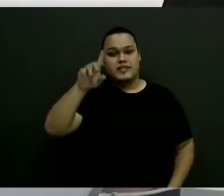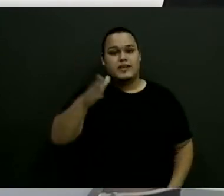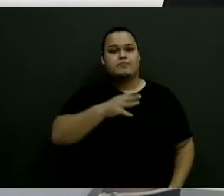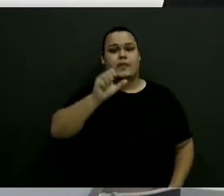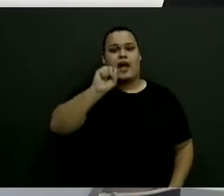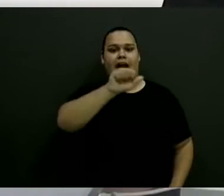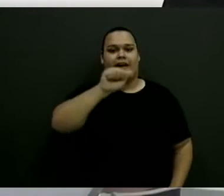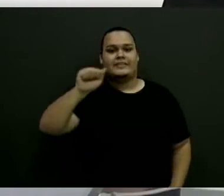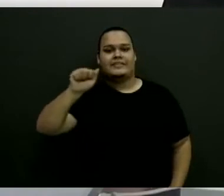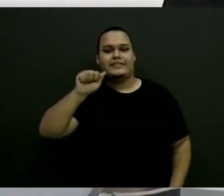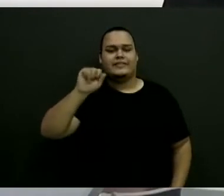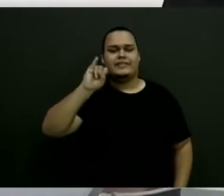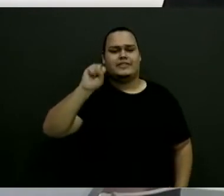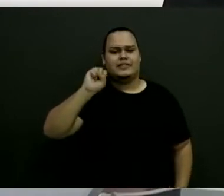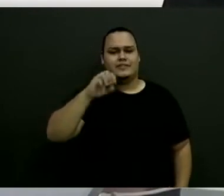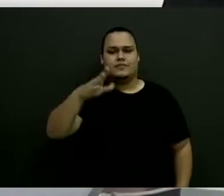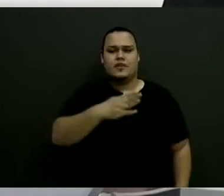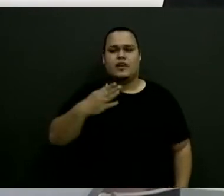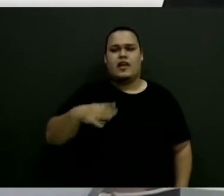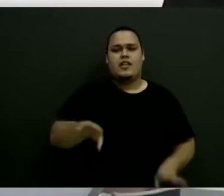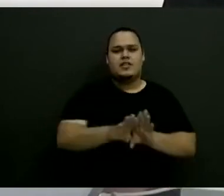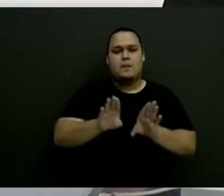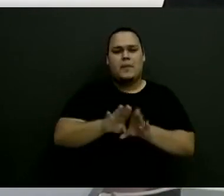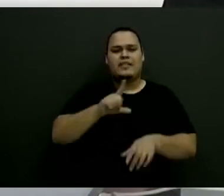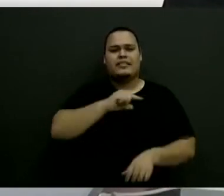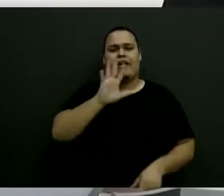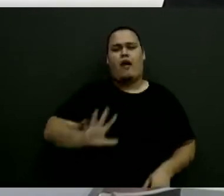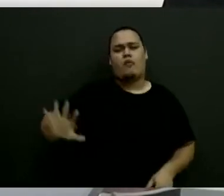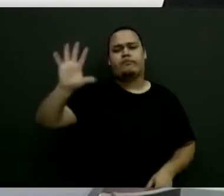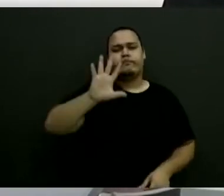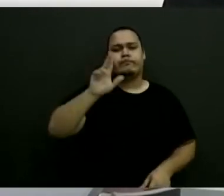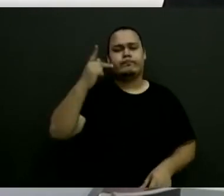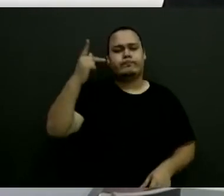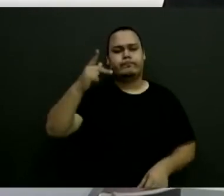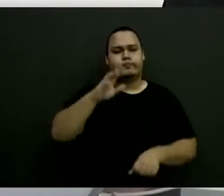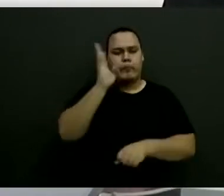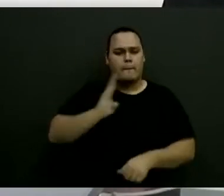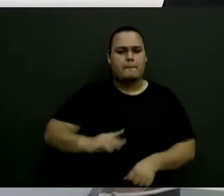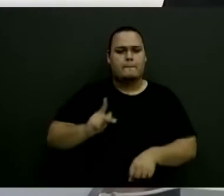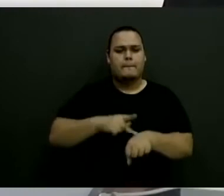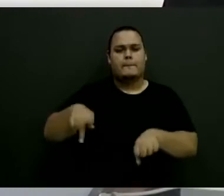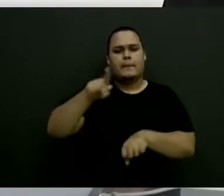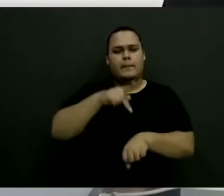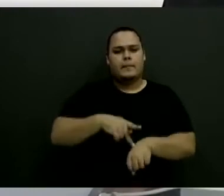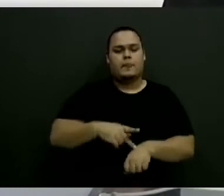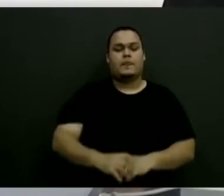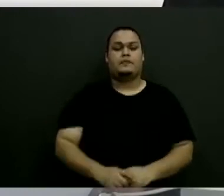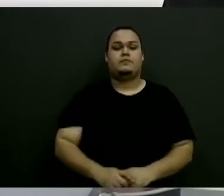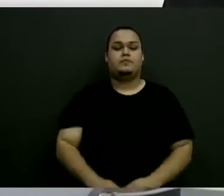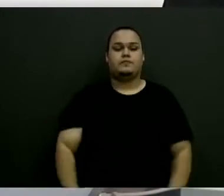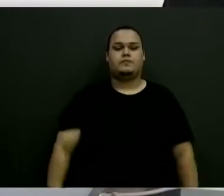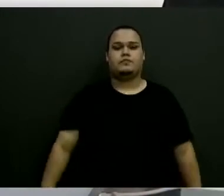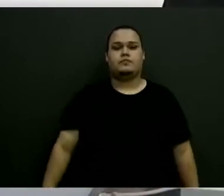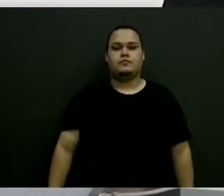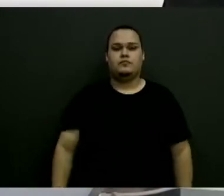Assis, Fortaleza, Ceará, São Paulo, Zona Norte, Jaguaré, Novo Horizonte, Ibirité,